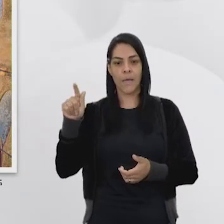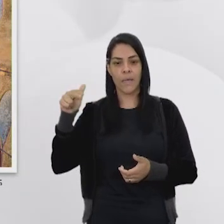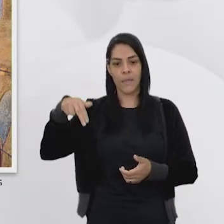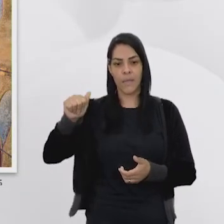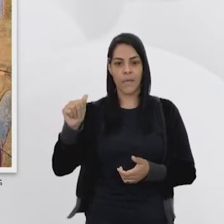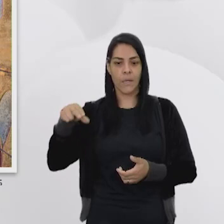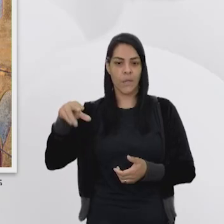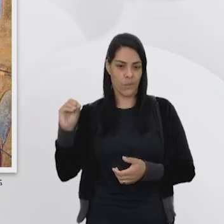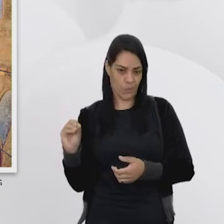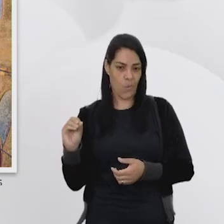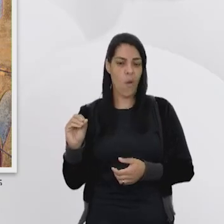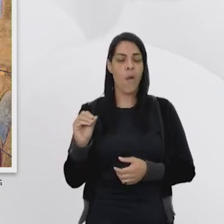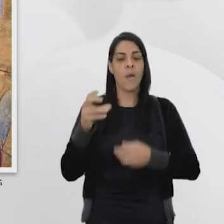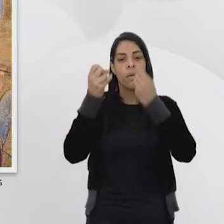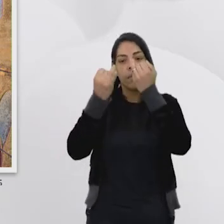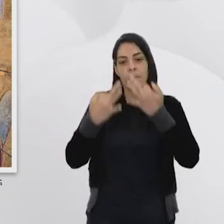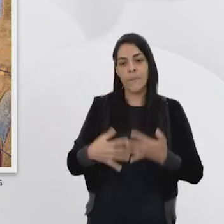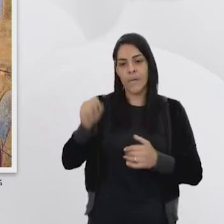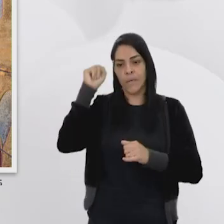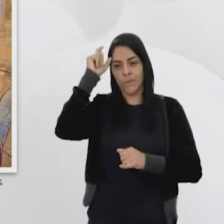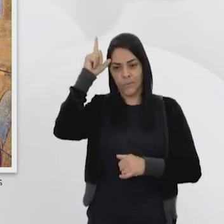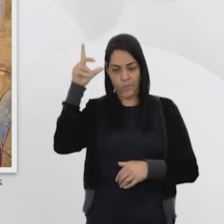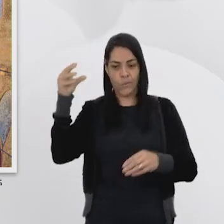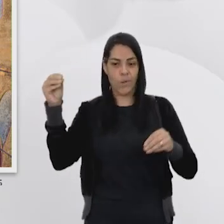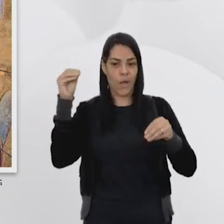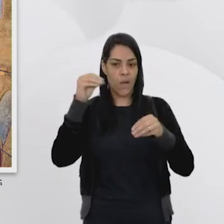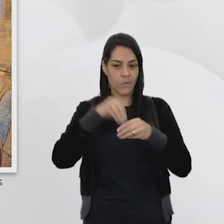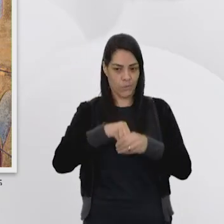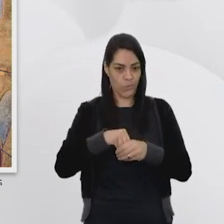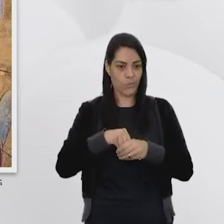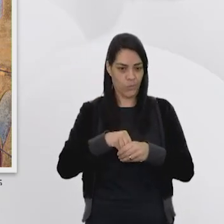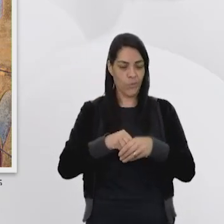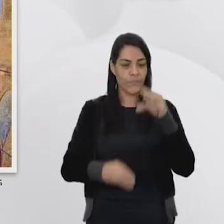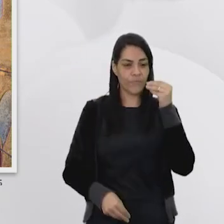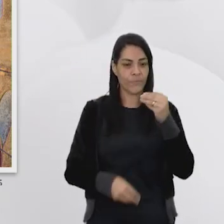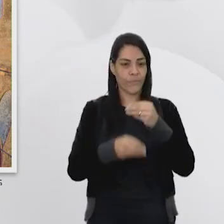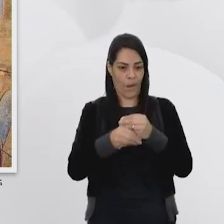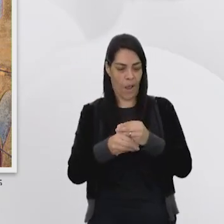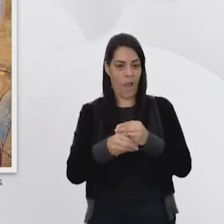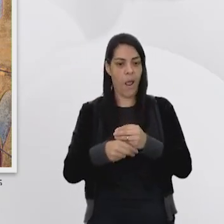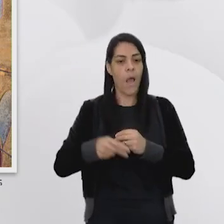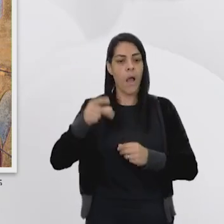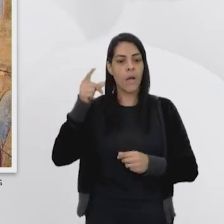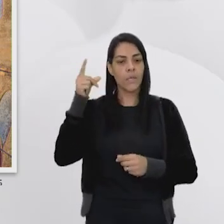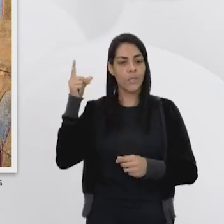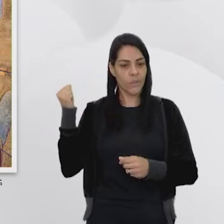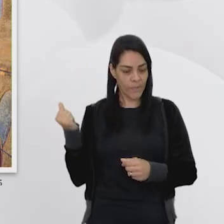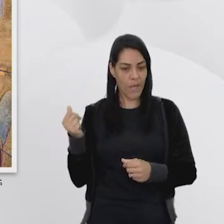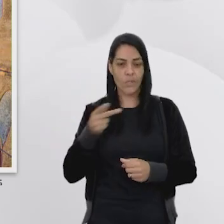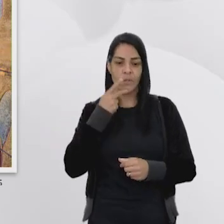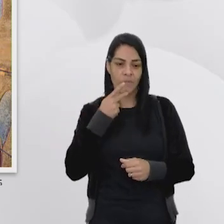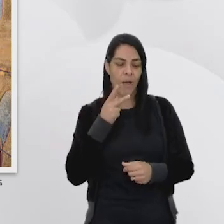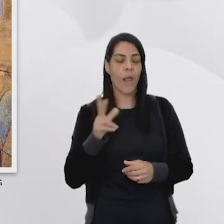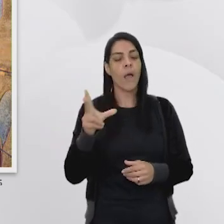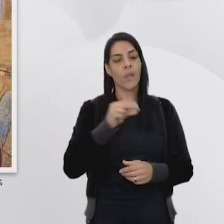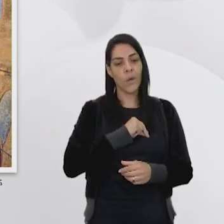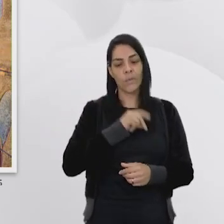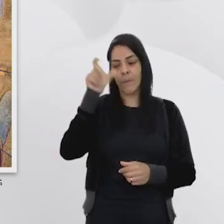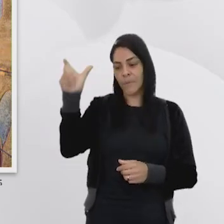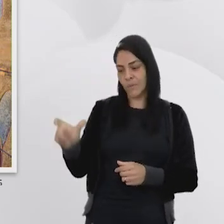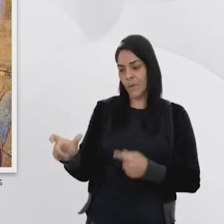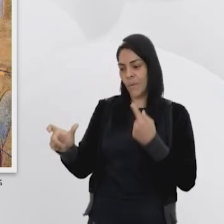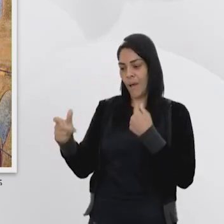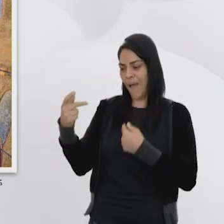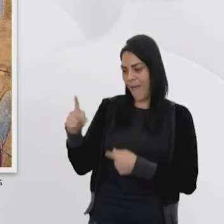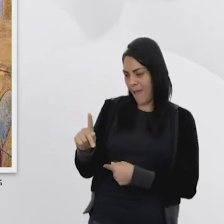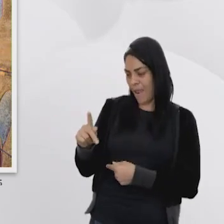que diz que a ideia de cultura esteve vinculada na antiguidade. Então quando a gente fala, aquela pessoa não tem cultura, como a gente